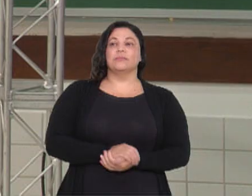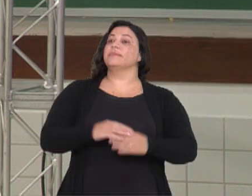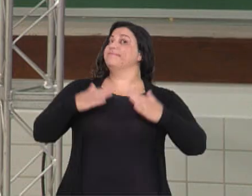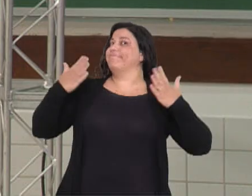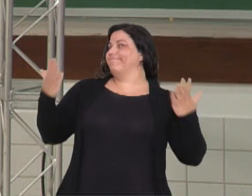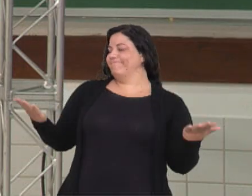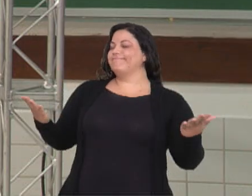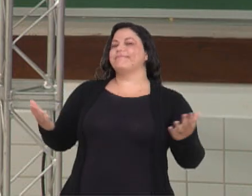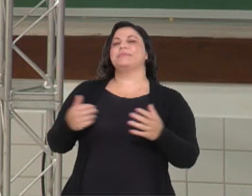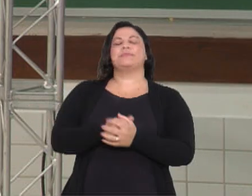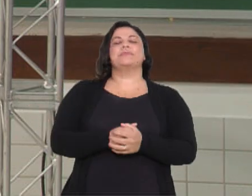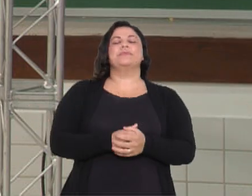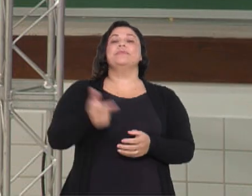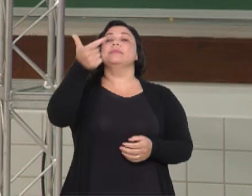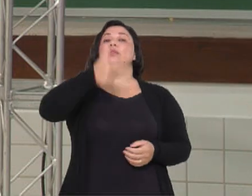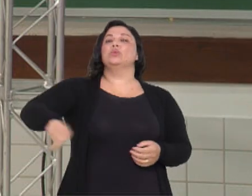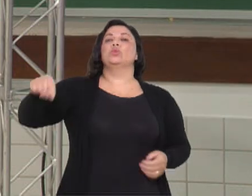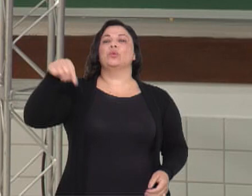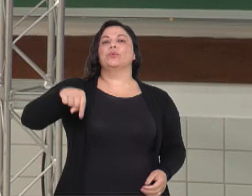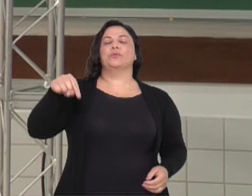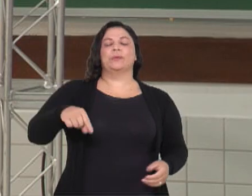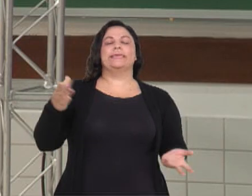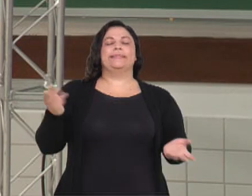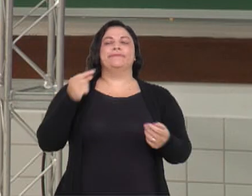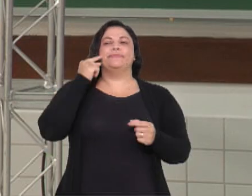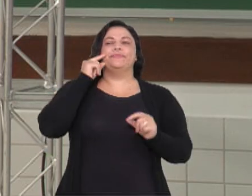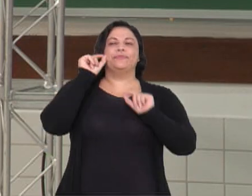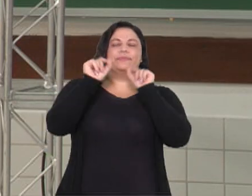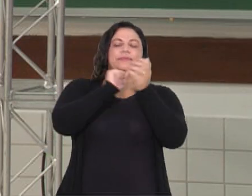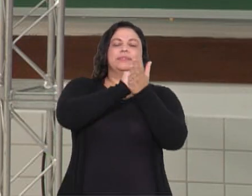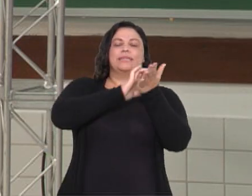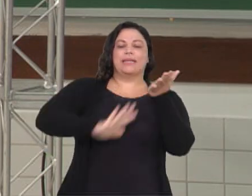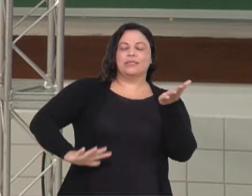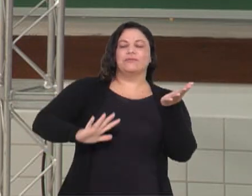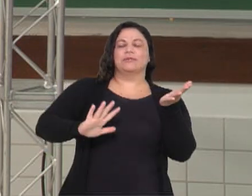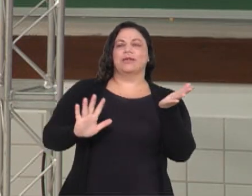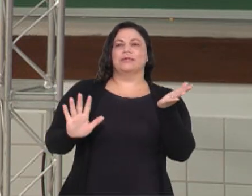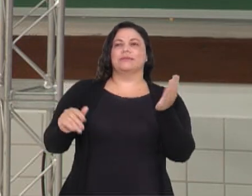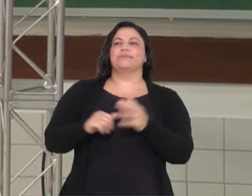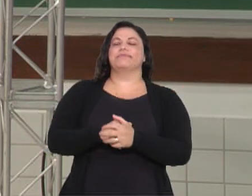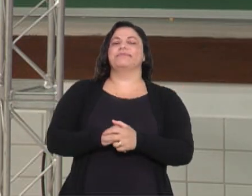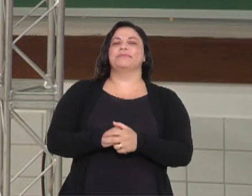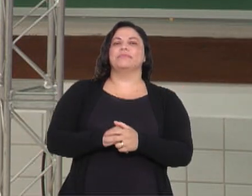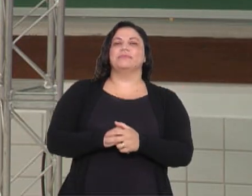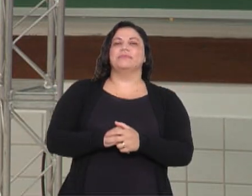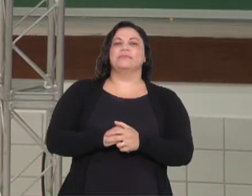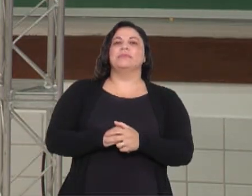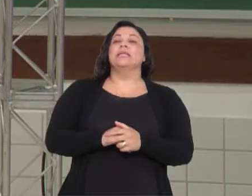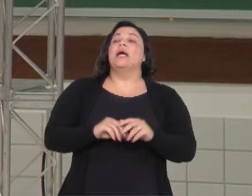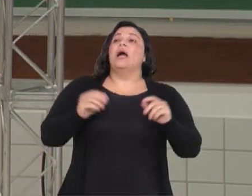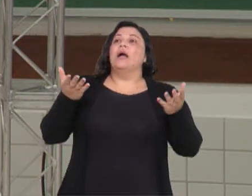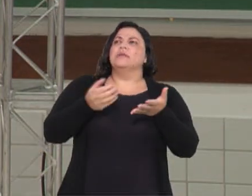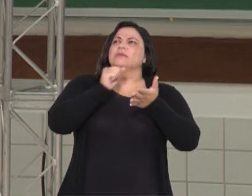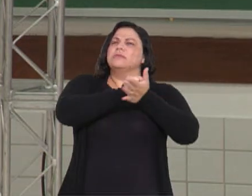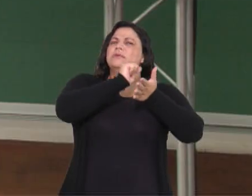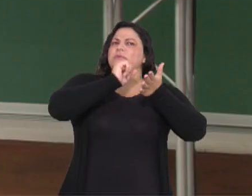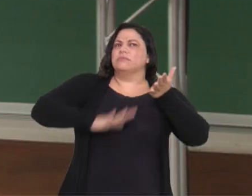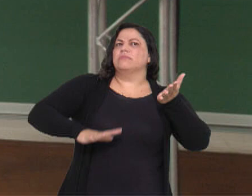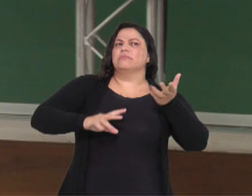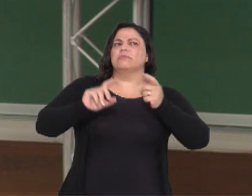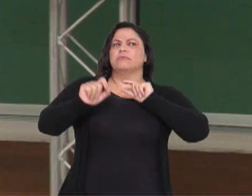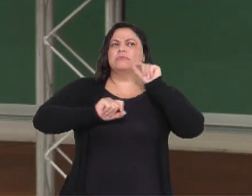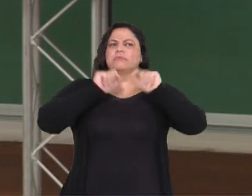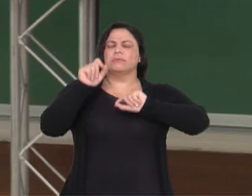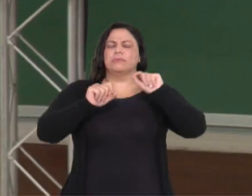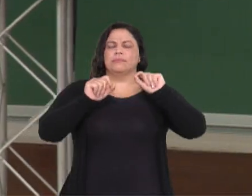Muito bem, eu de novo aqui para fechar com vocês o exercício e fechar a nossa aula. Então, nós temos aqui no exercício que